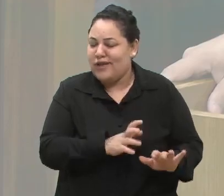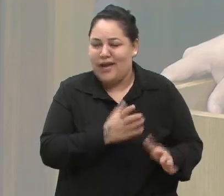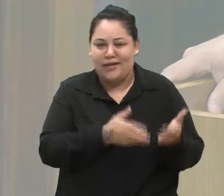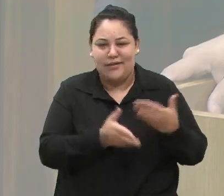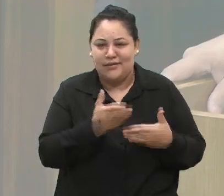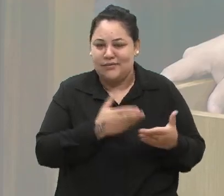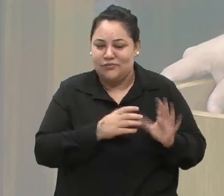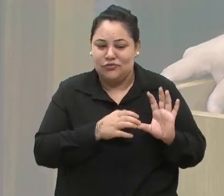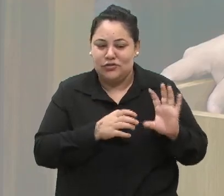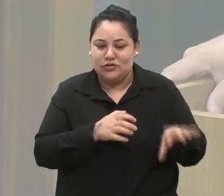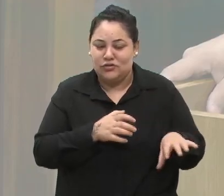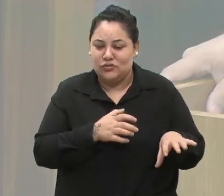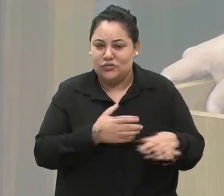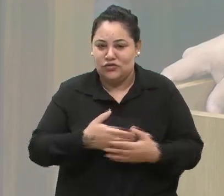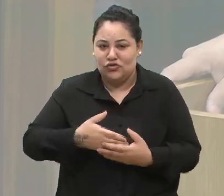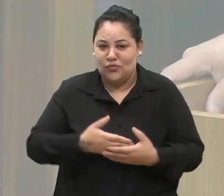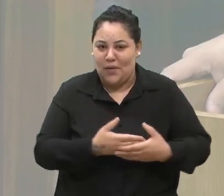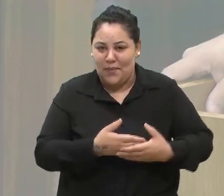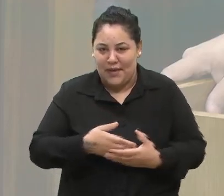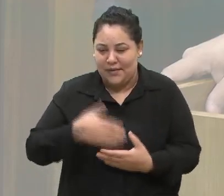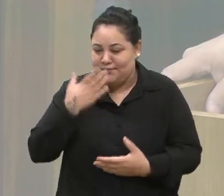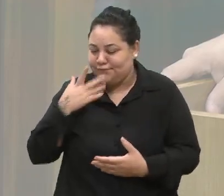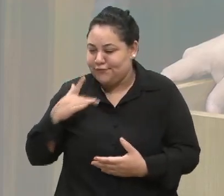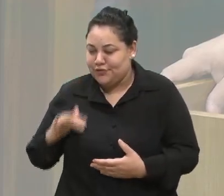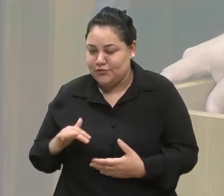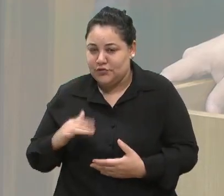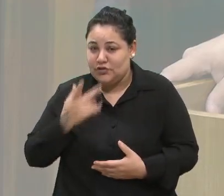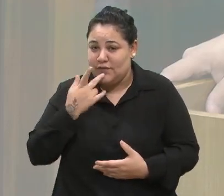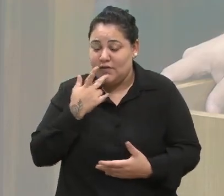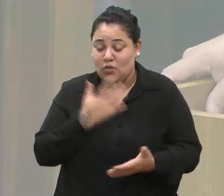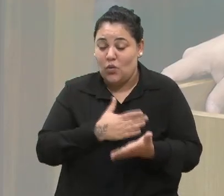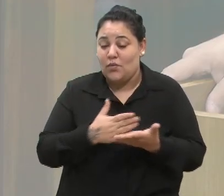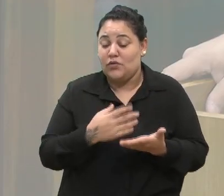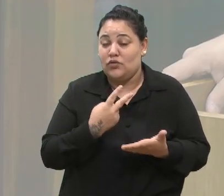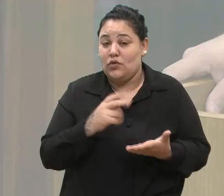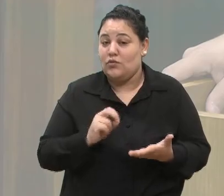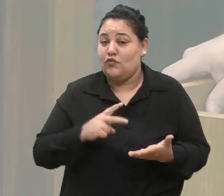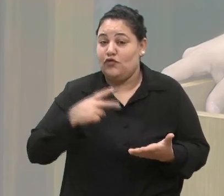né, nos idos do início de 2023.